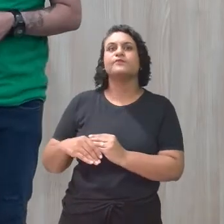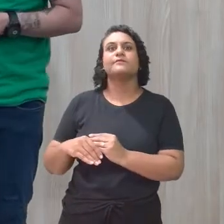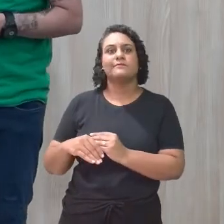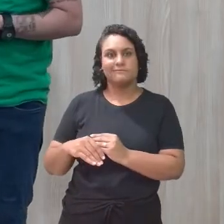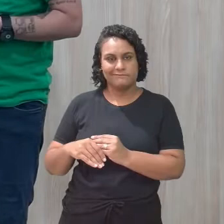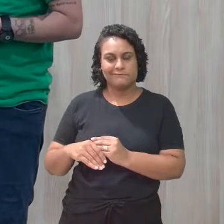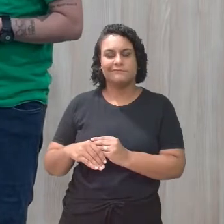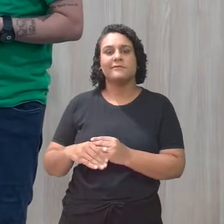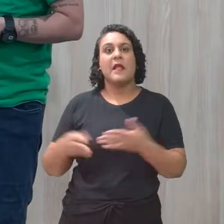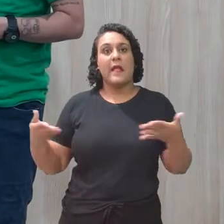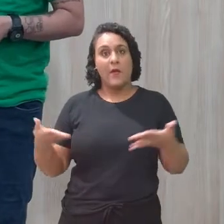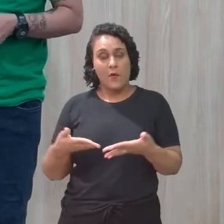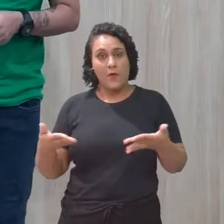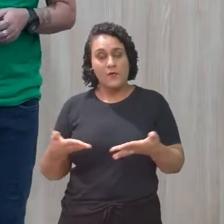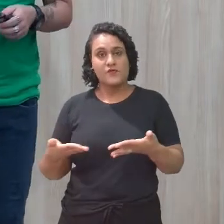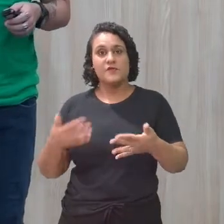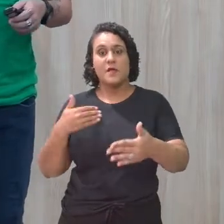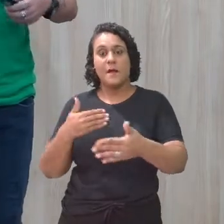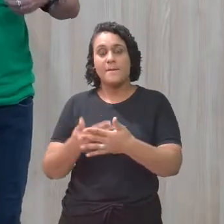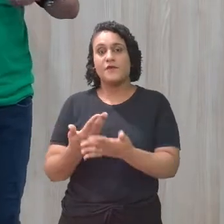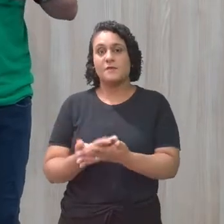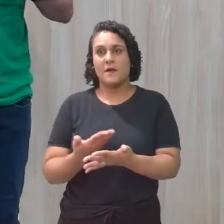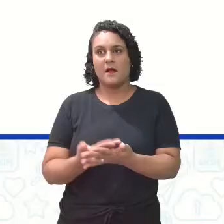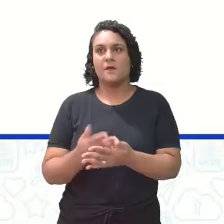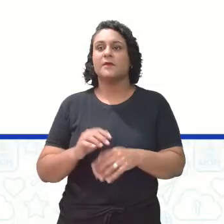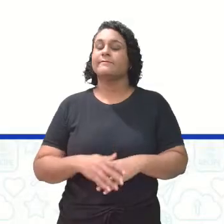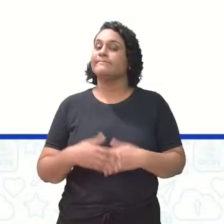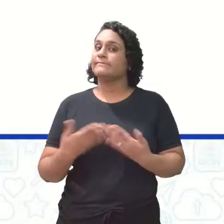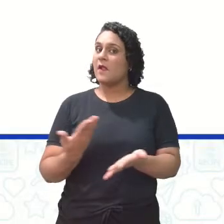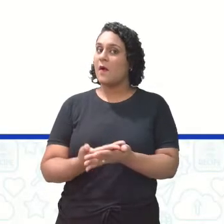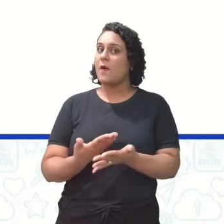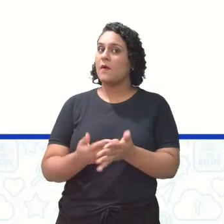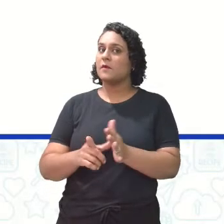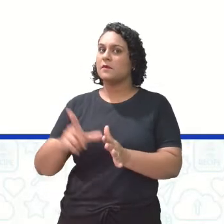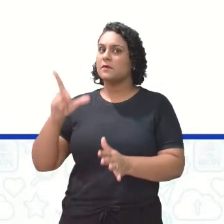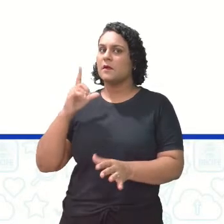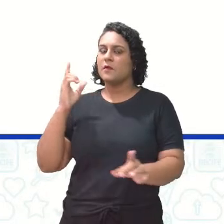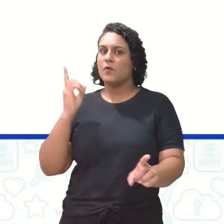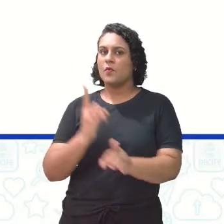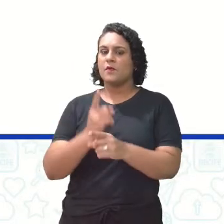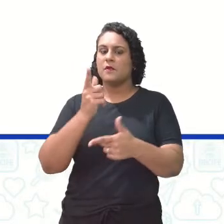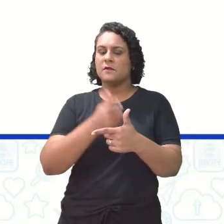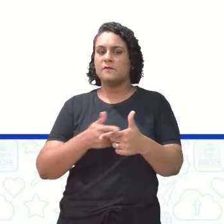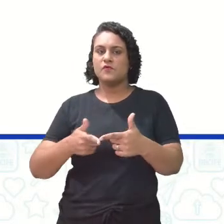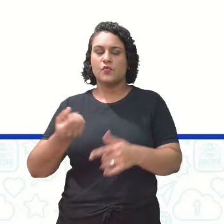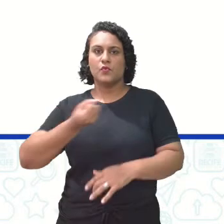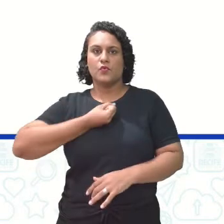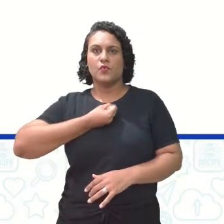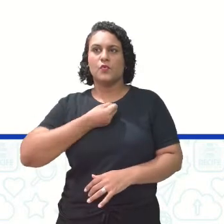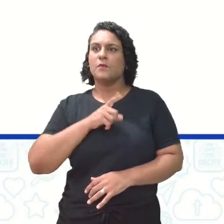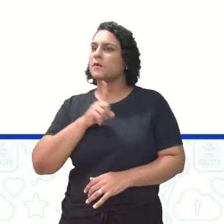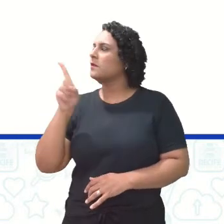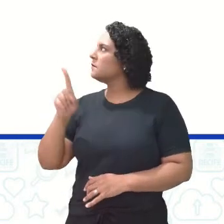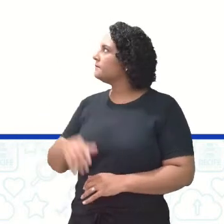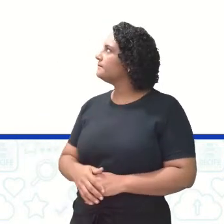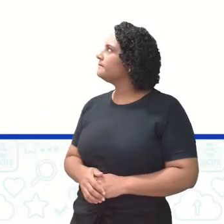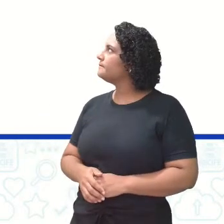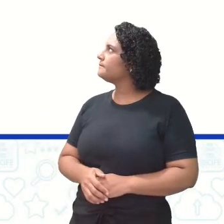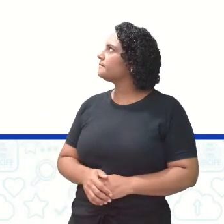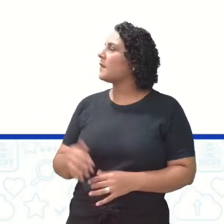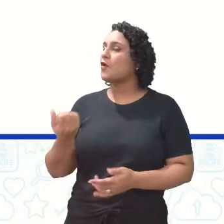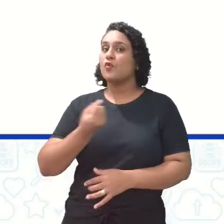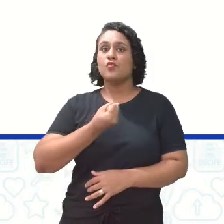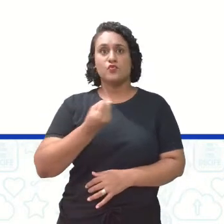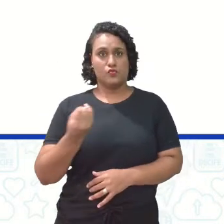seja, a gente em aulas anteriores falou, por exemplo, de encontrar os divisores de um número. No caso aqui, os divisores do número